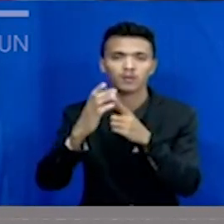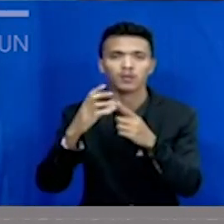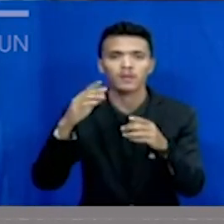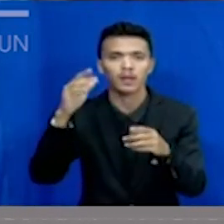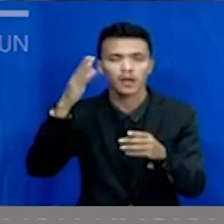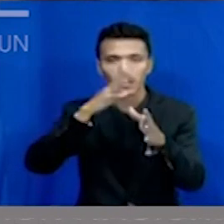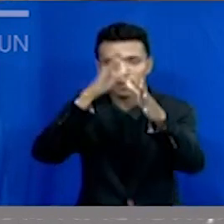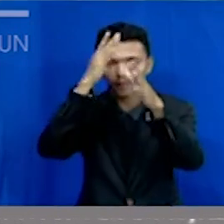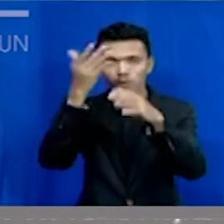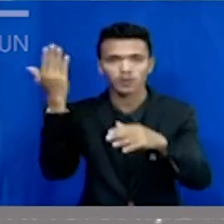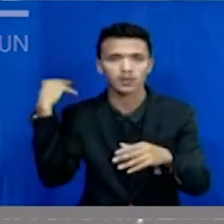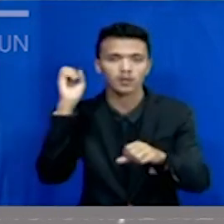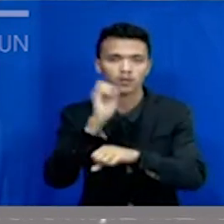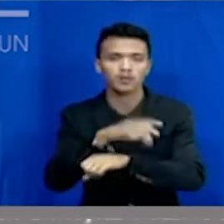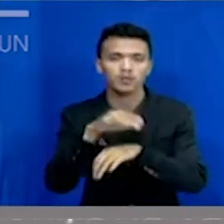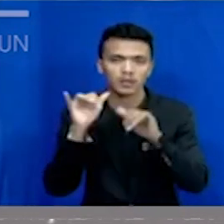ala sira husikela